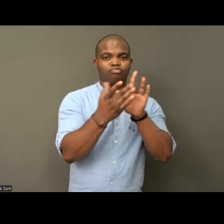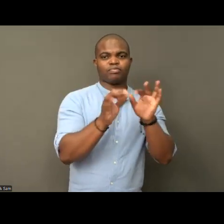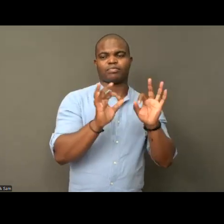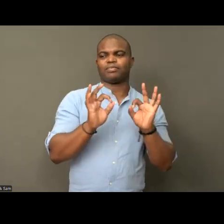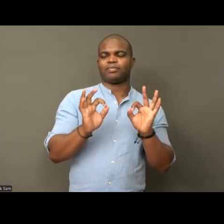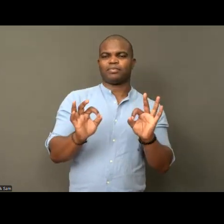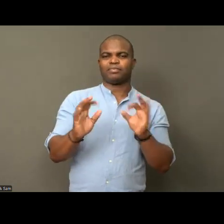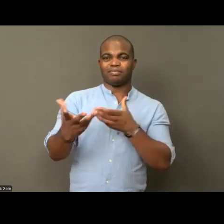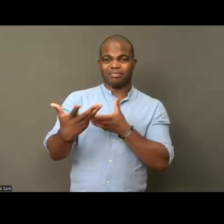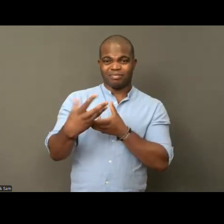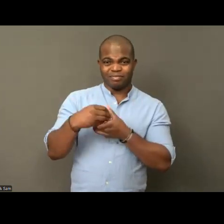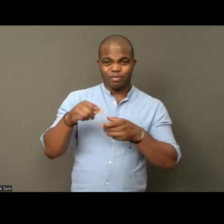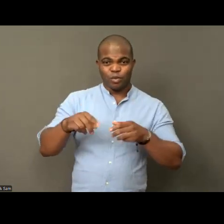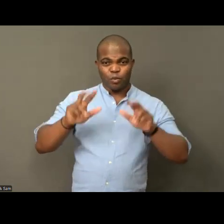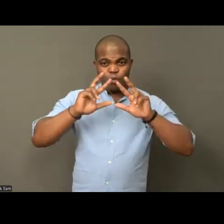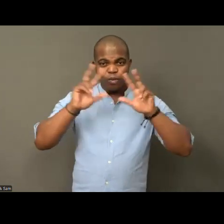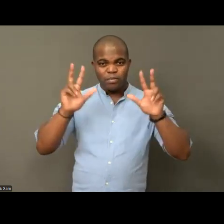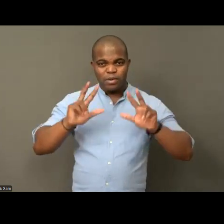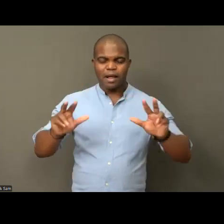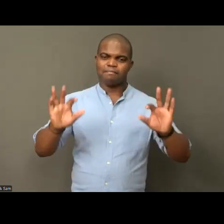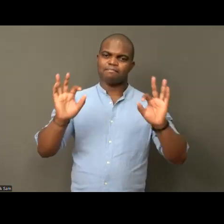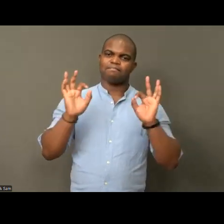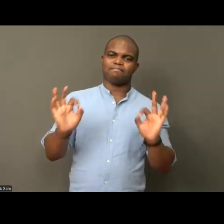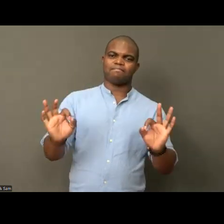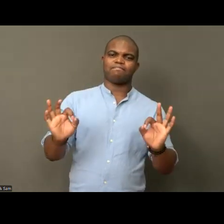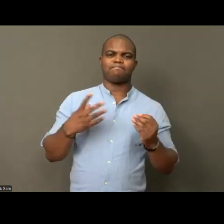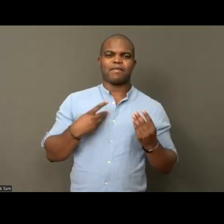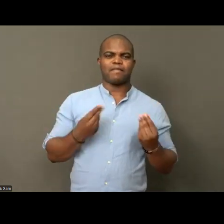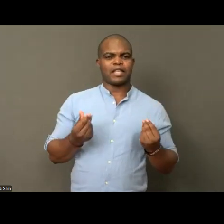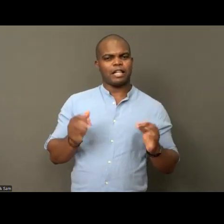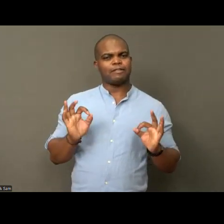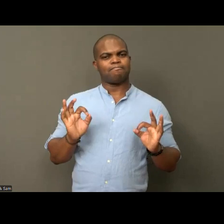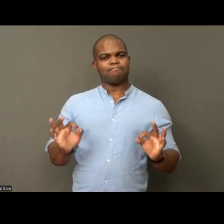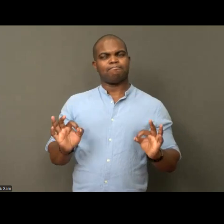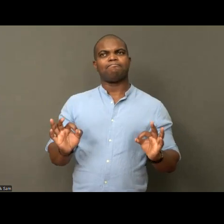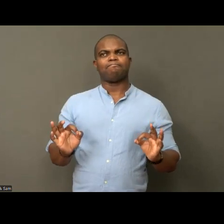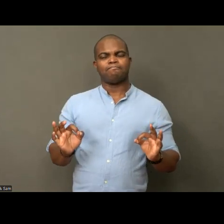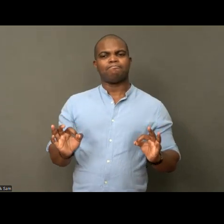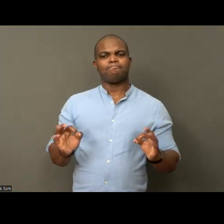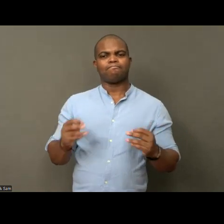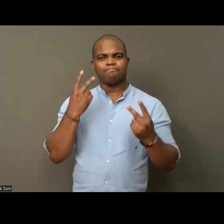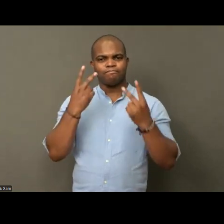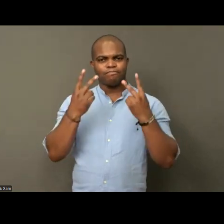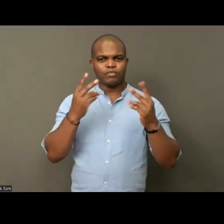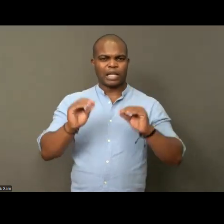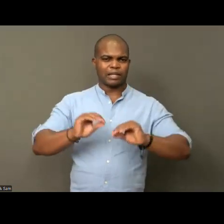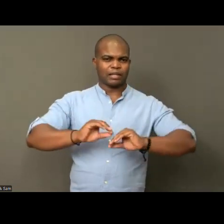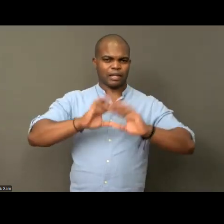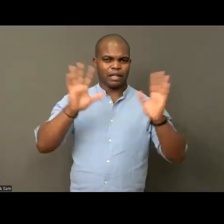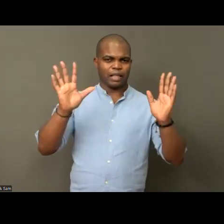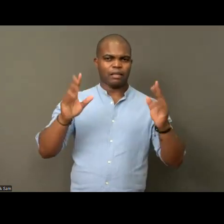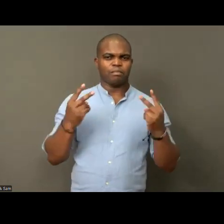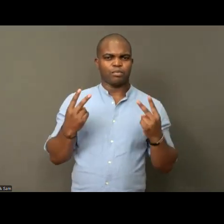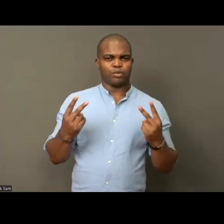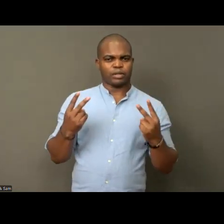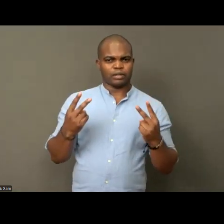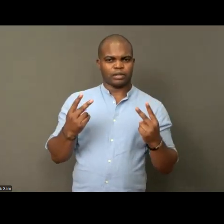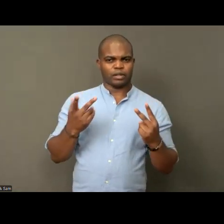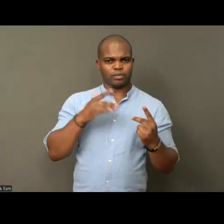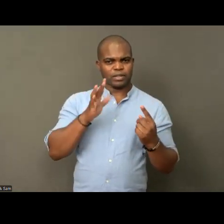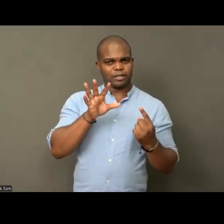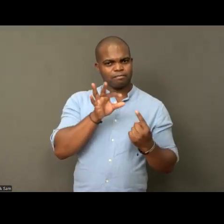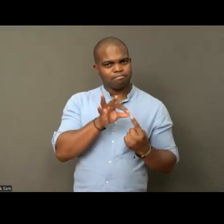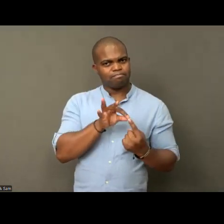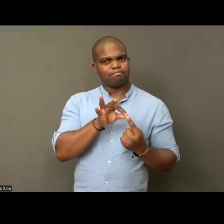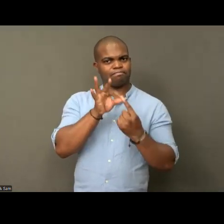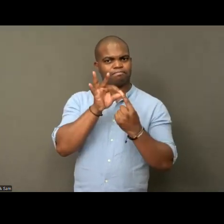know, importante. I think Como that it's sabem, important eu acho que é to highlight importante that this destacar is a priority for the que esta é uma Pan-American Health prioridade Organization. para a